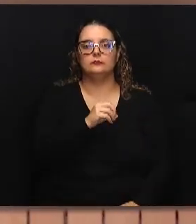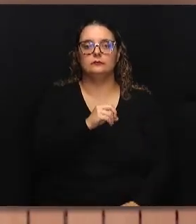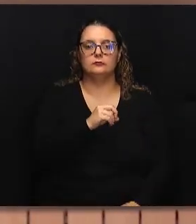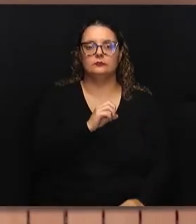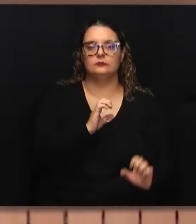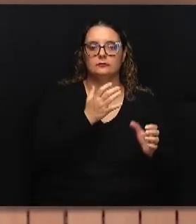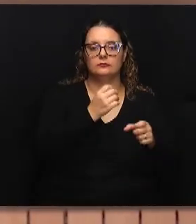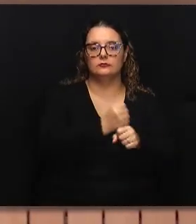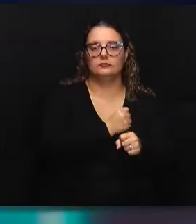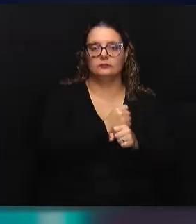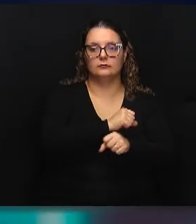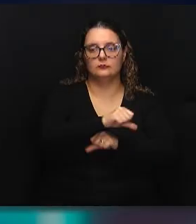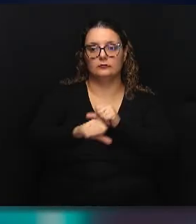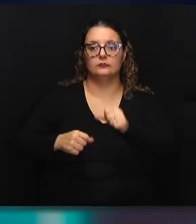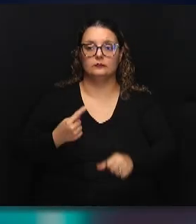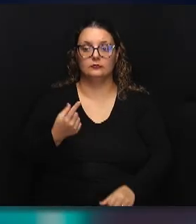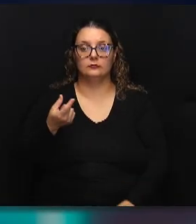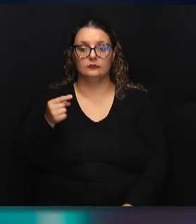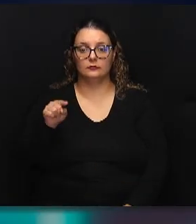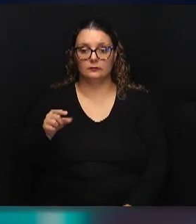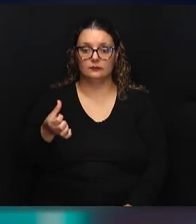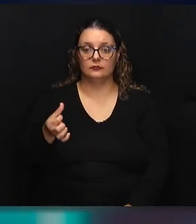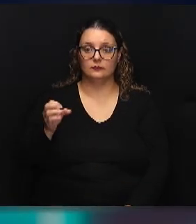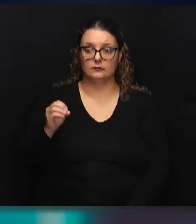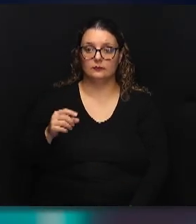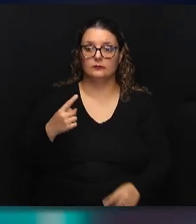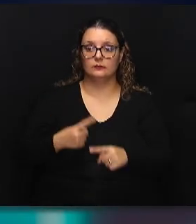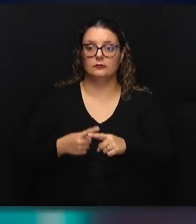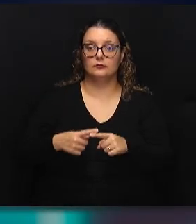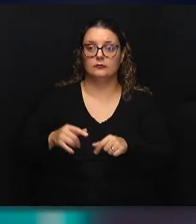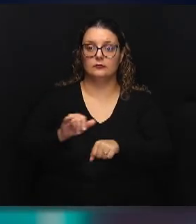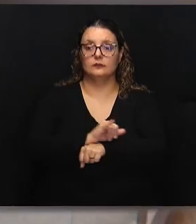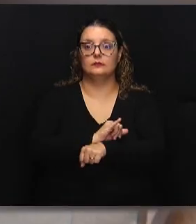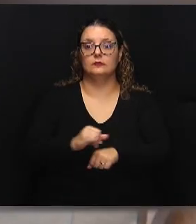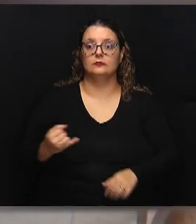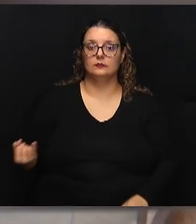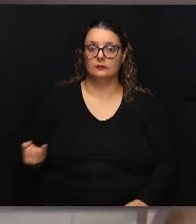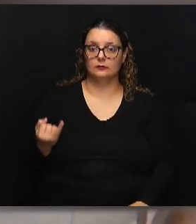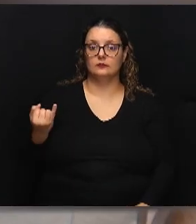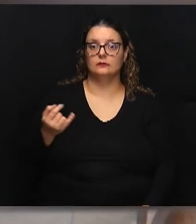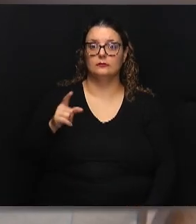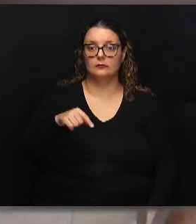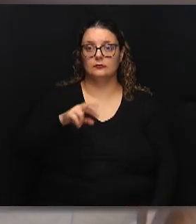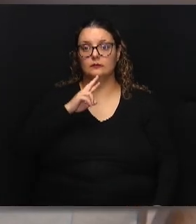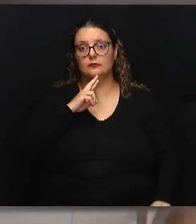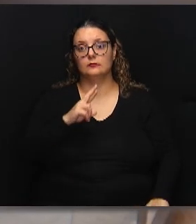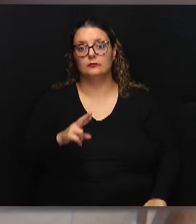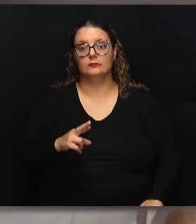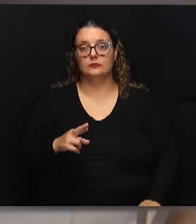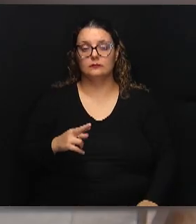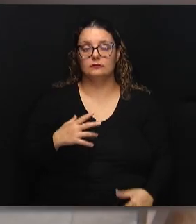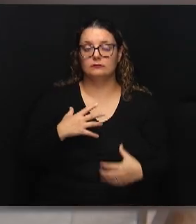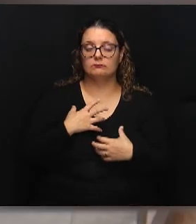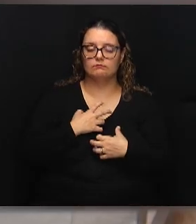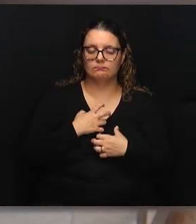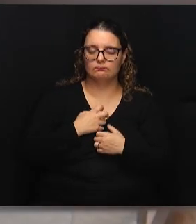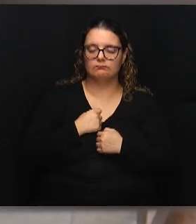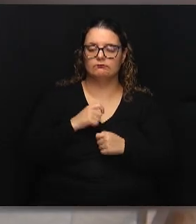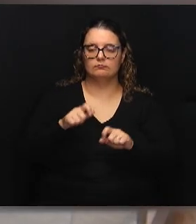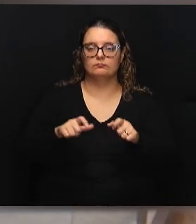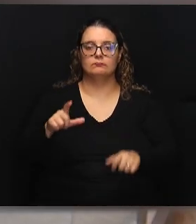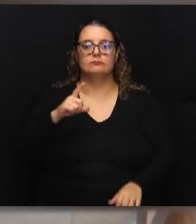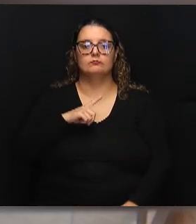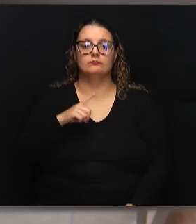para 1.600. E por que essa ferramenta é importante? Ela responde uma angústia que as pessoas têm, que é